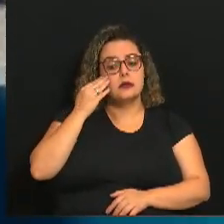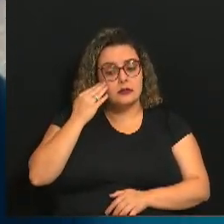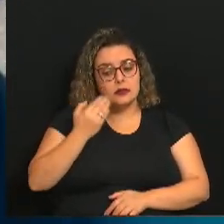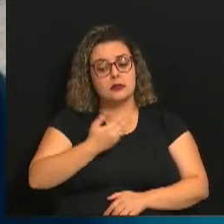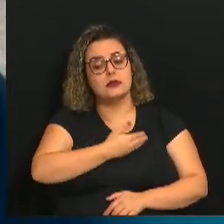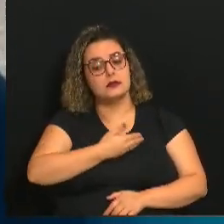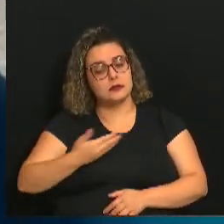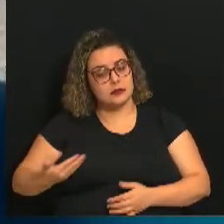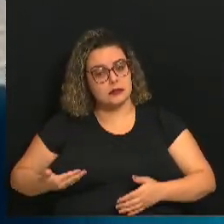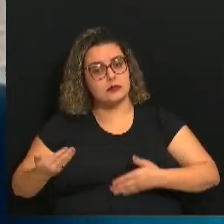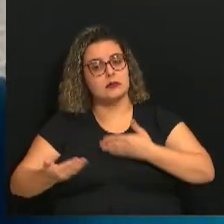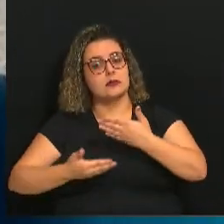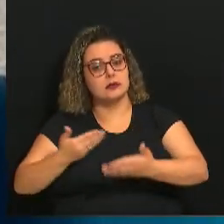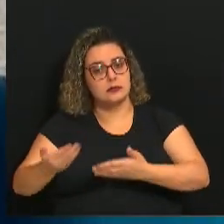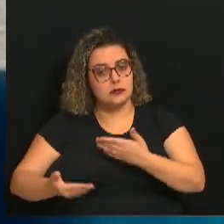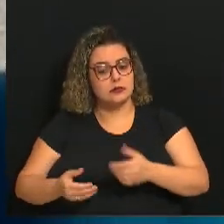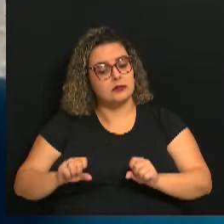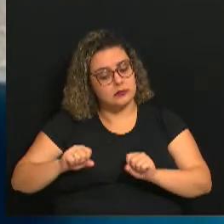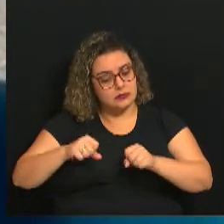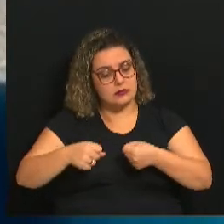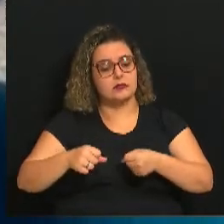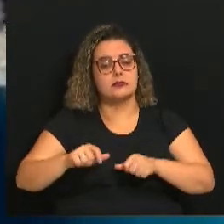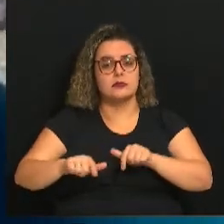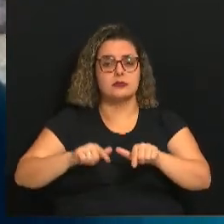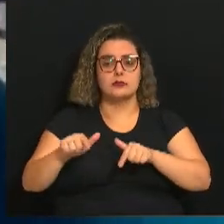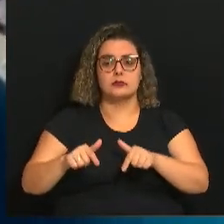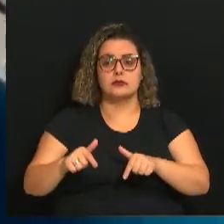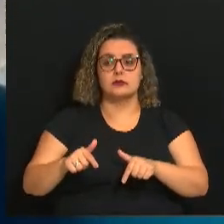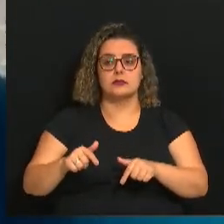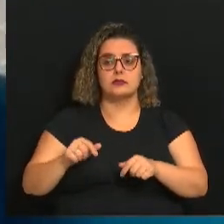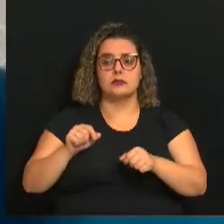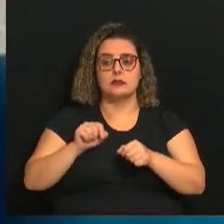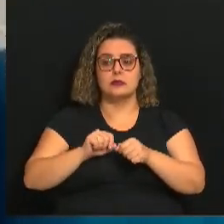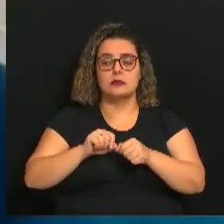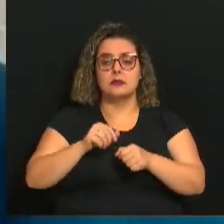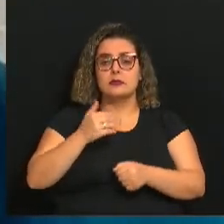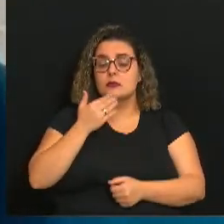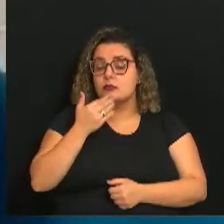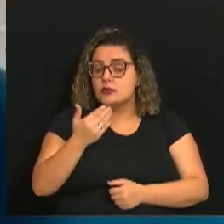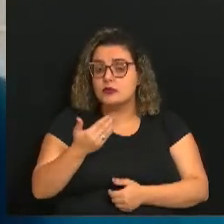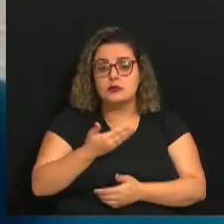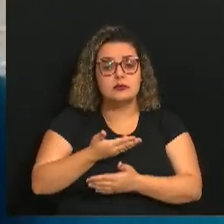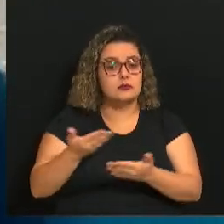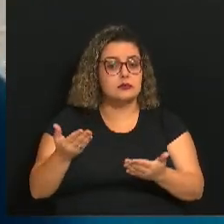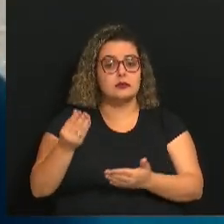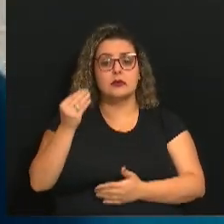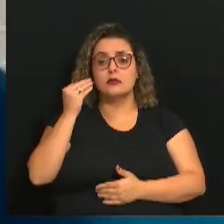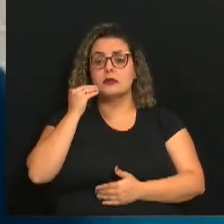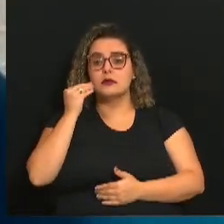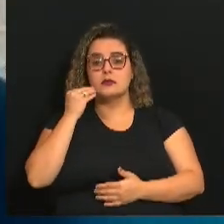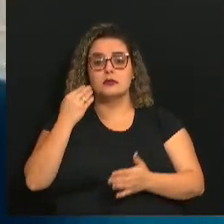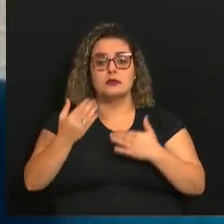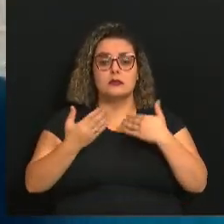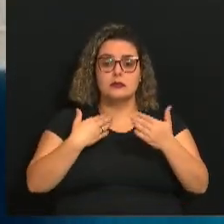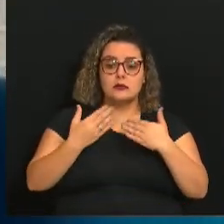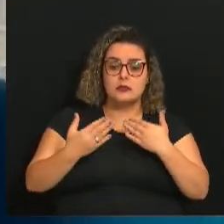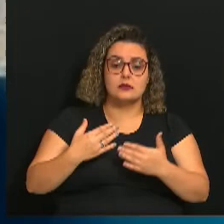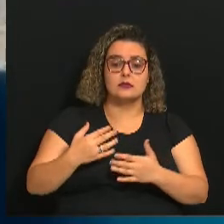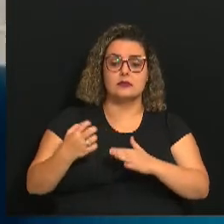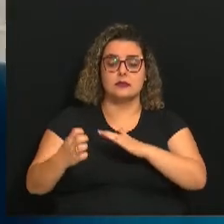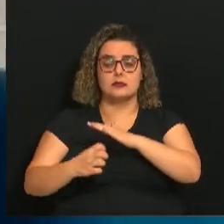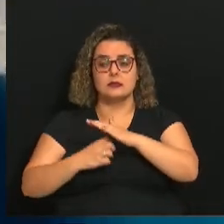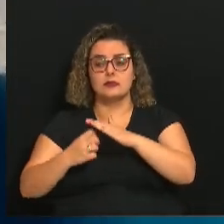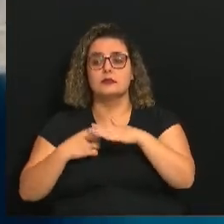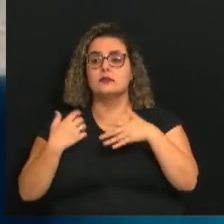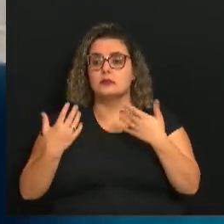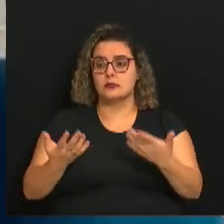que entendem a luta dos trabalhadores. Então, eu estou, assim, fazendo um apelo para vocês, para tentar dialogar com essas empresas, né? Nesse